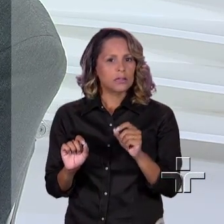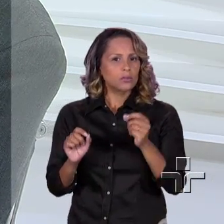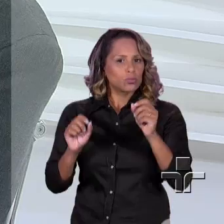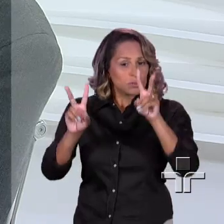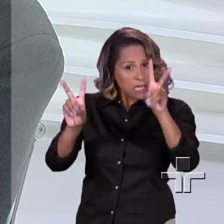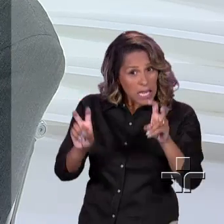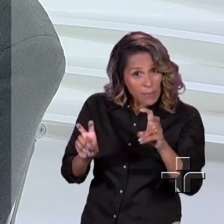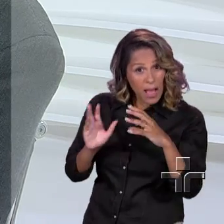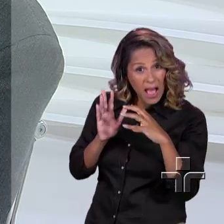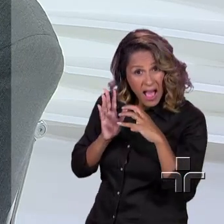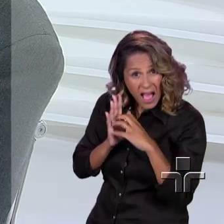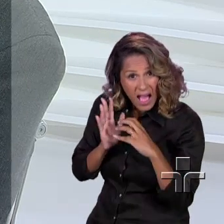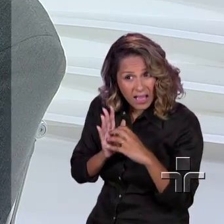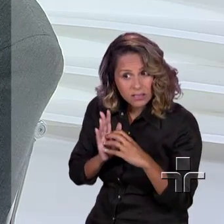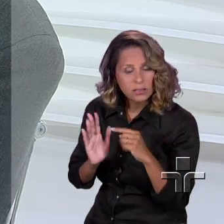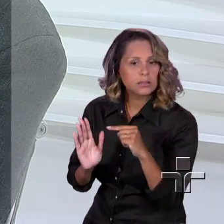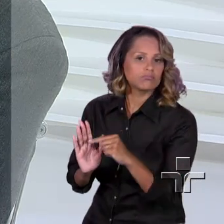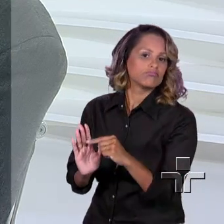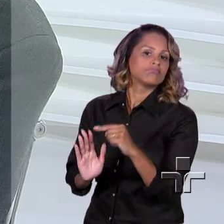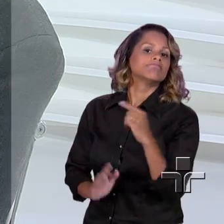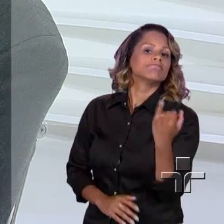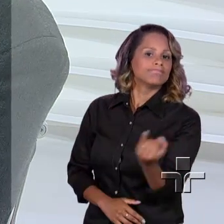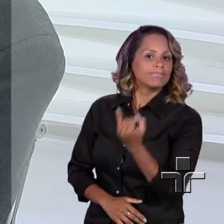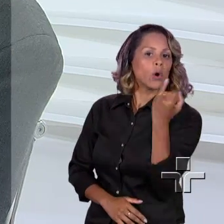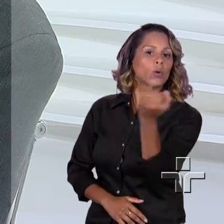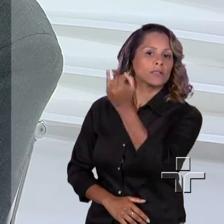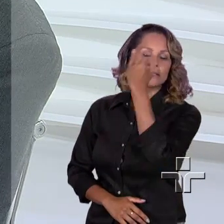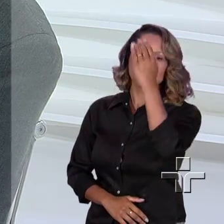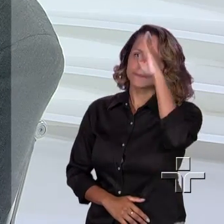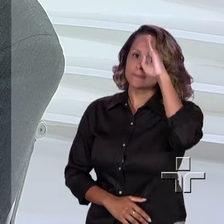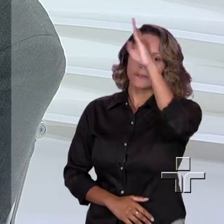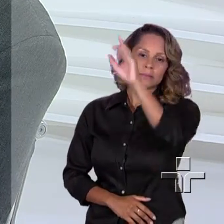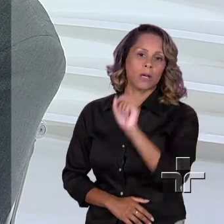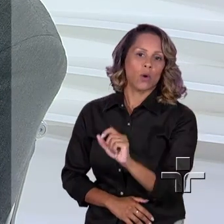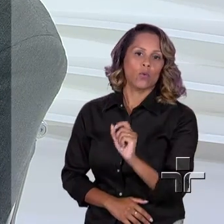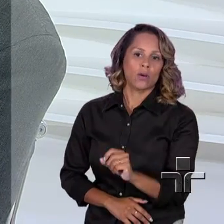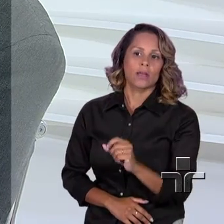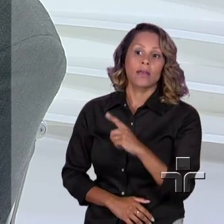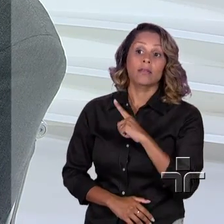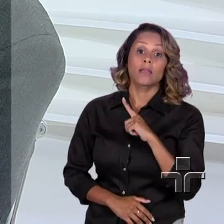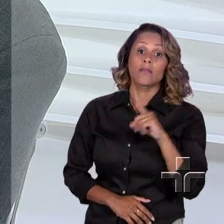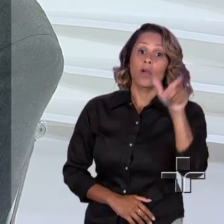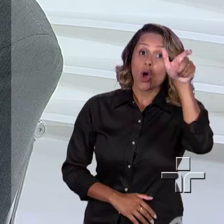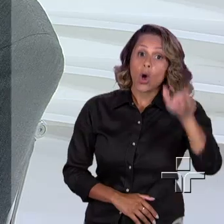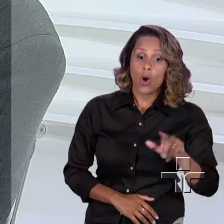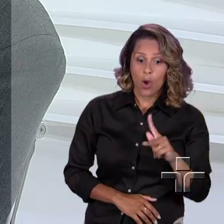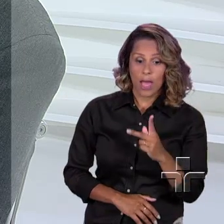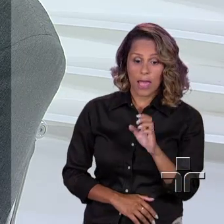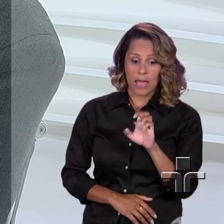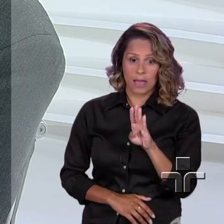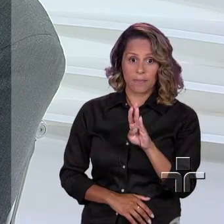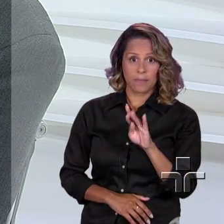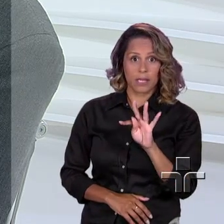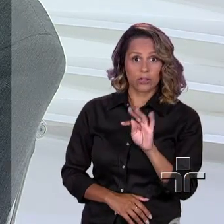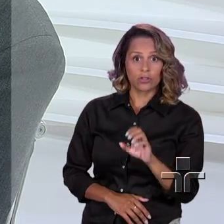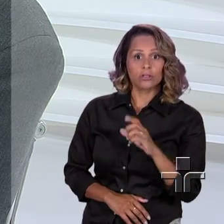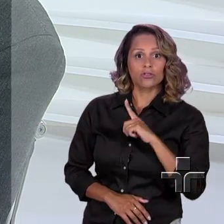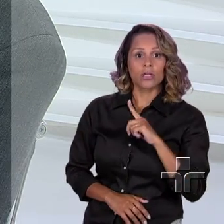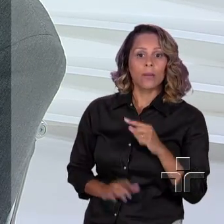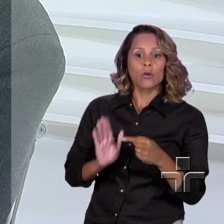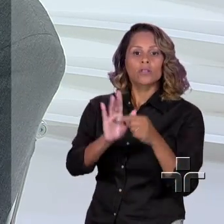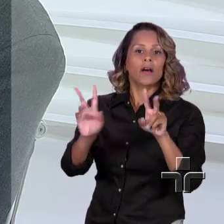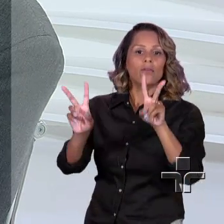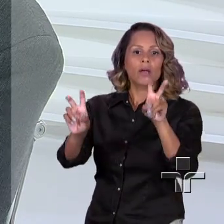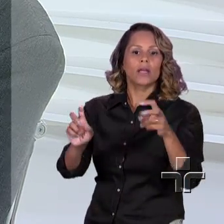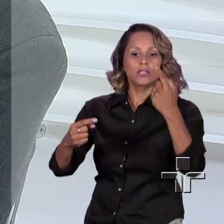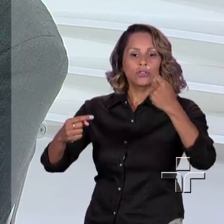foi fundamental de criar um discurso sobre AIDS que combatia essa noção de peste gay,